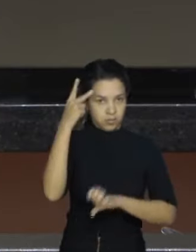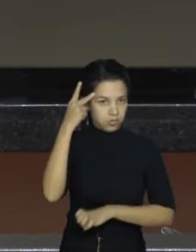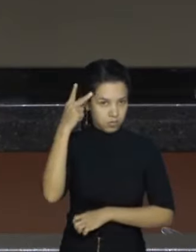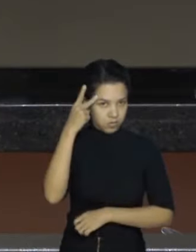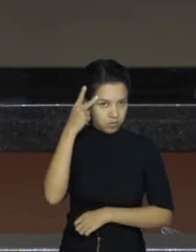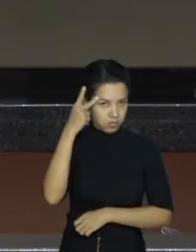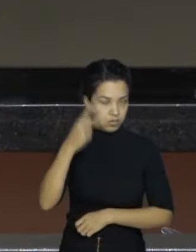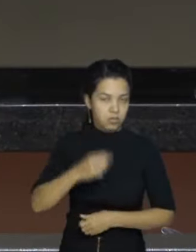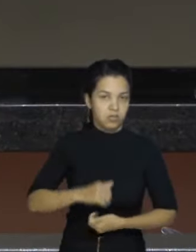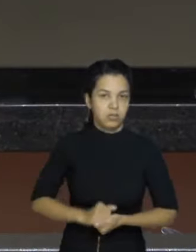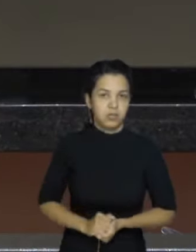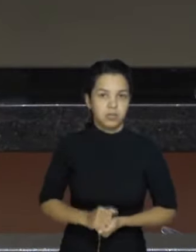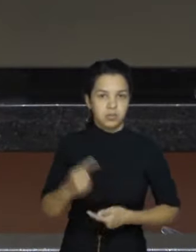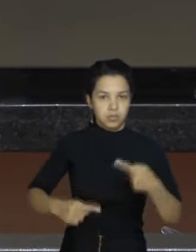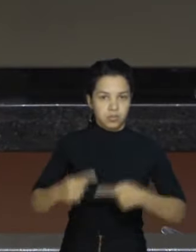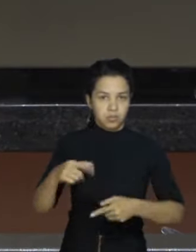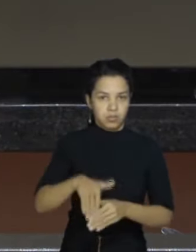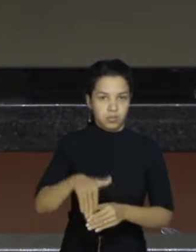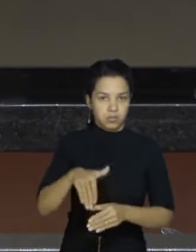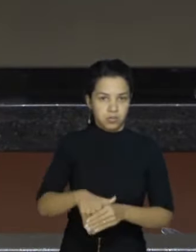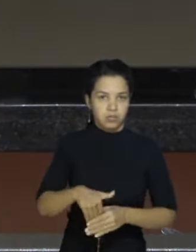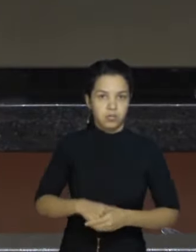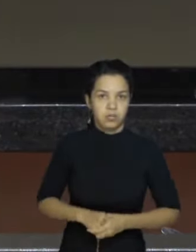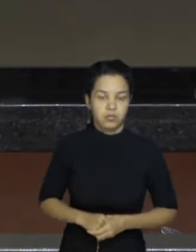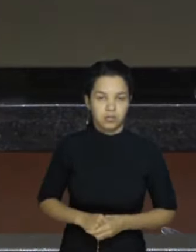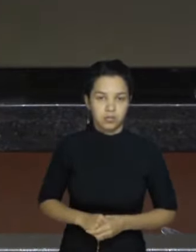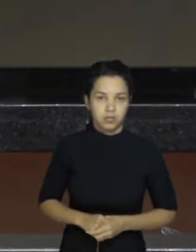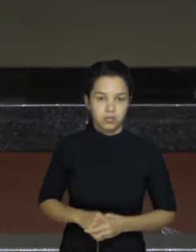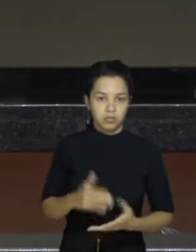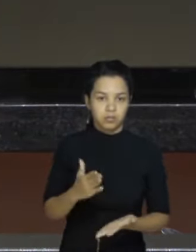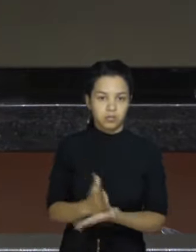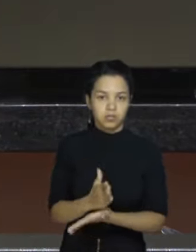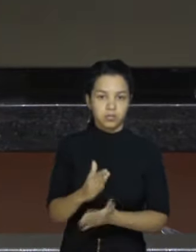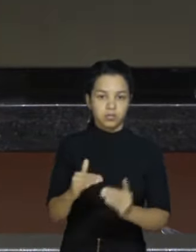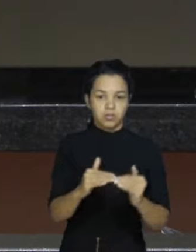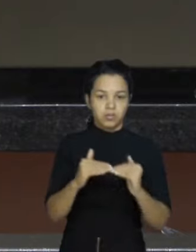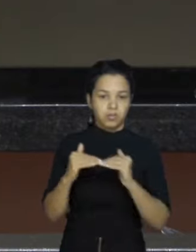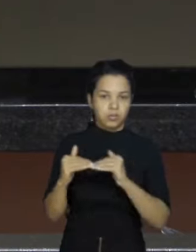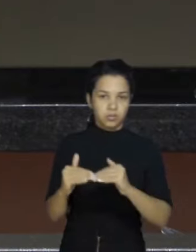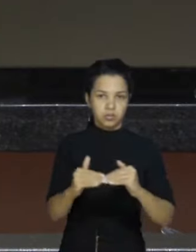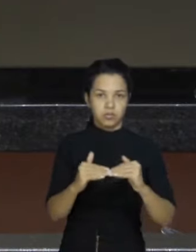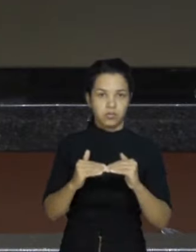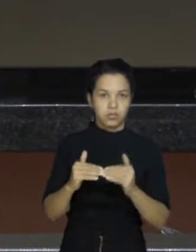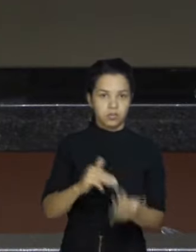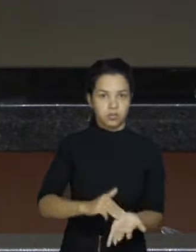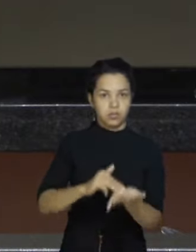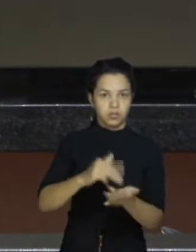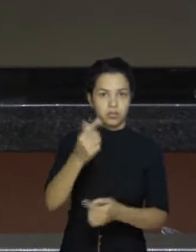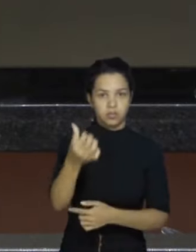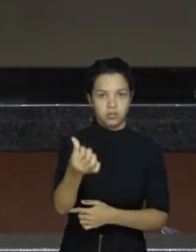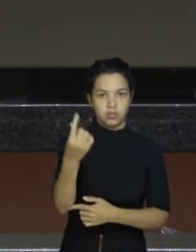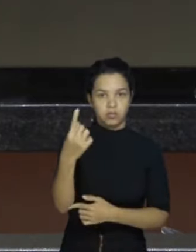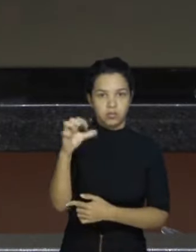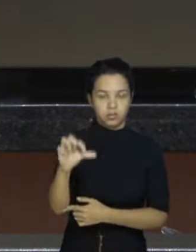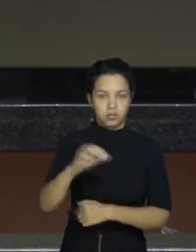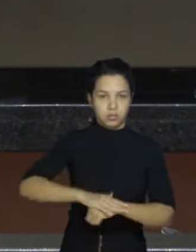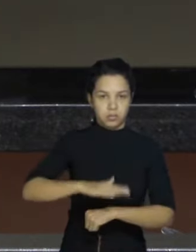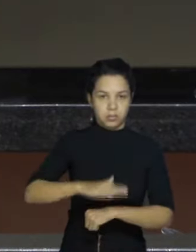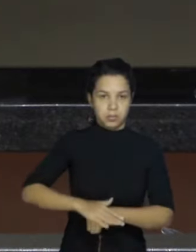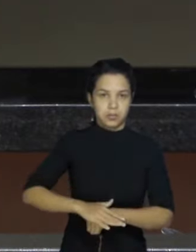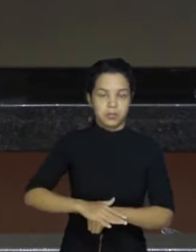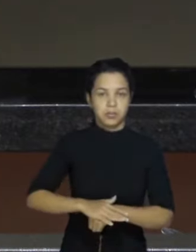Quem Queira discutir em votação deputados que aprovam permanes com se encontra aprovado por unanimidade Moção 619/2023